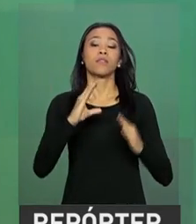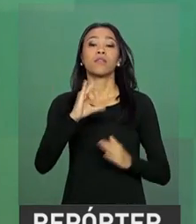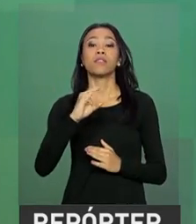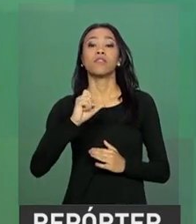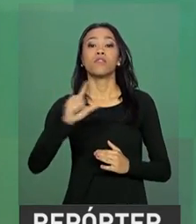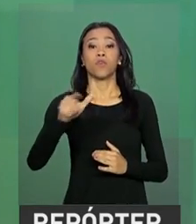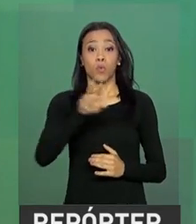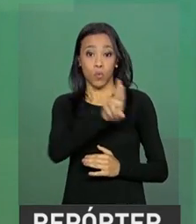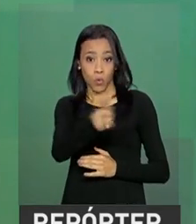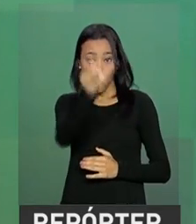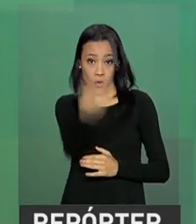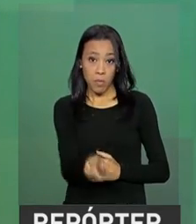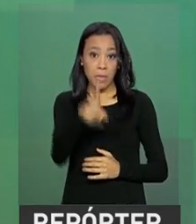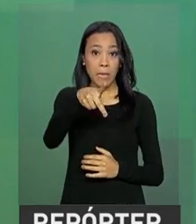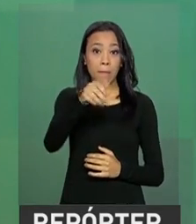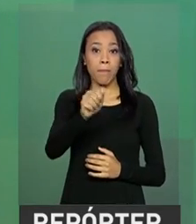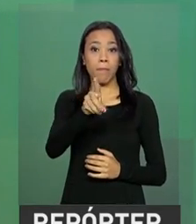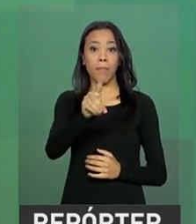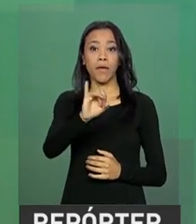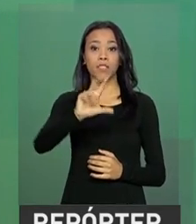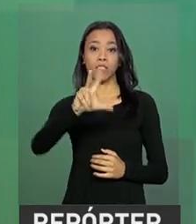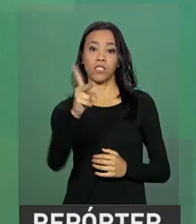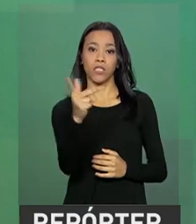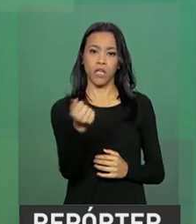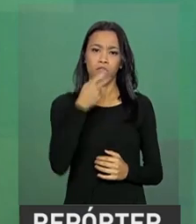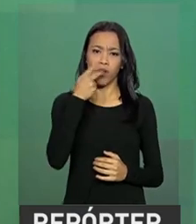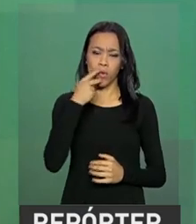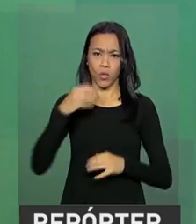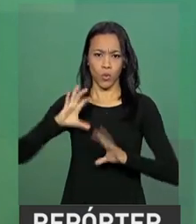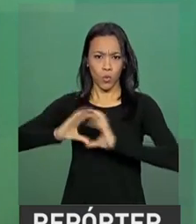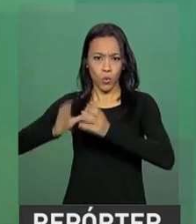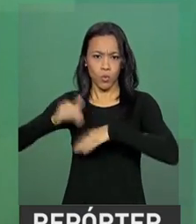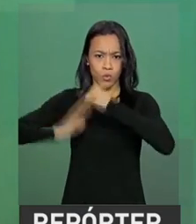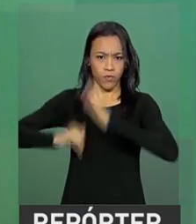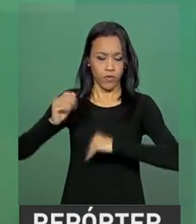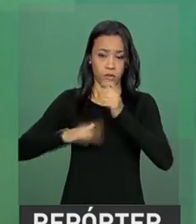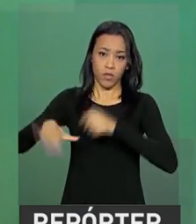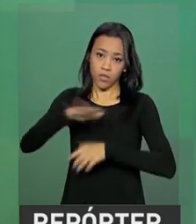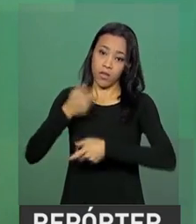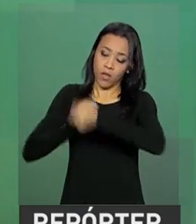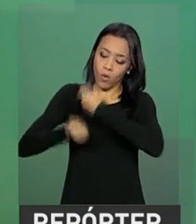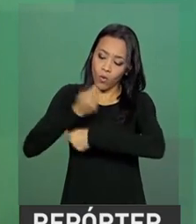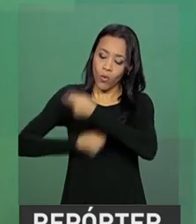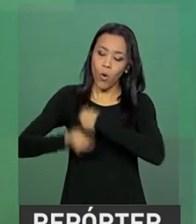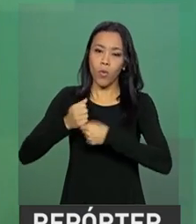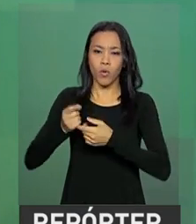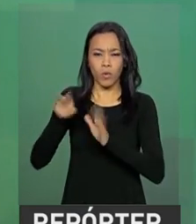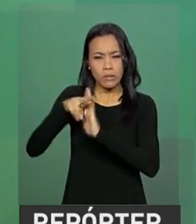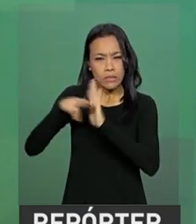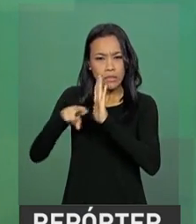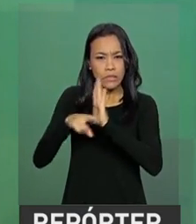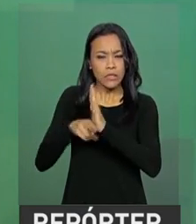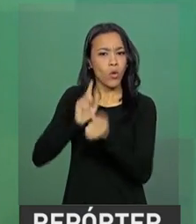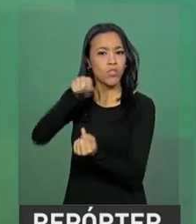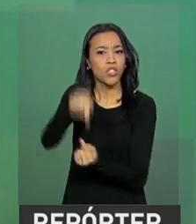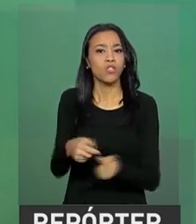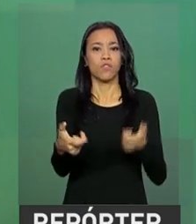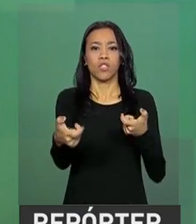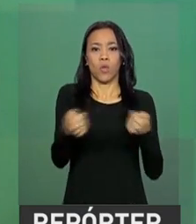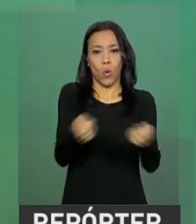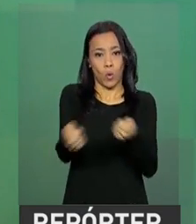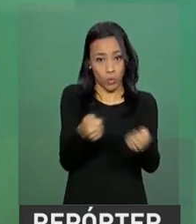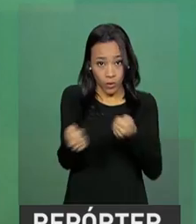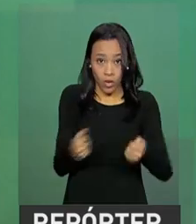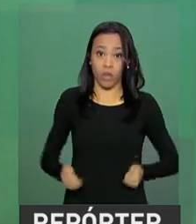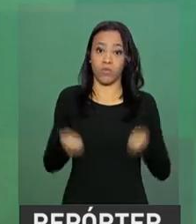Padilha é nesta direção que a equipe Econômica montou a estratégia de conter as despesas para que o estado possa ser mais